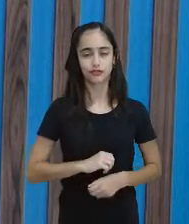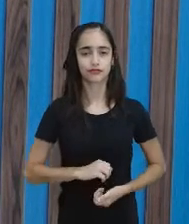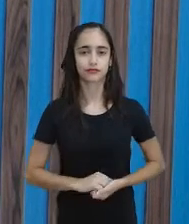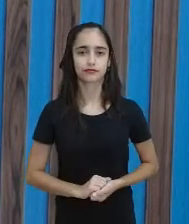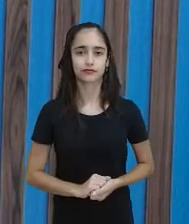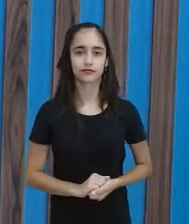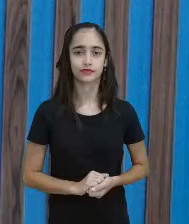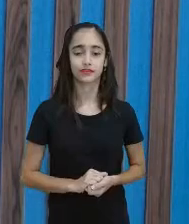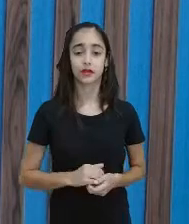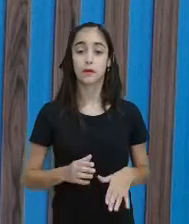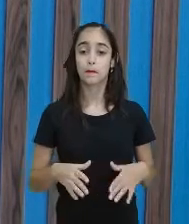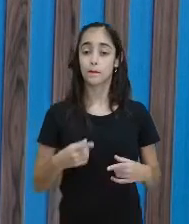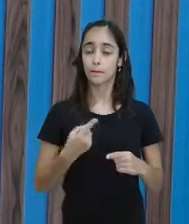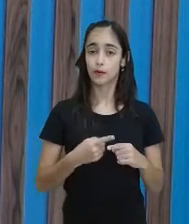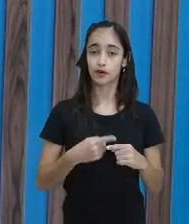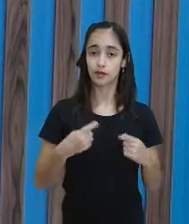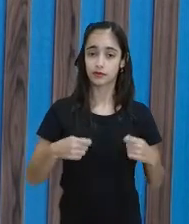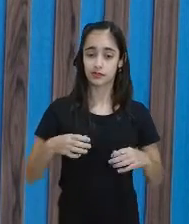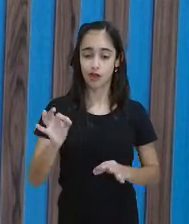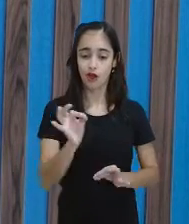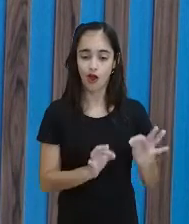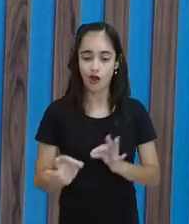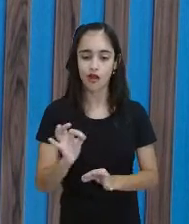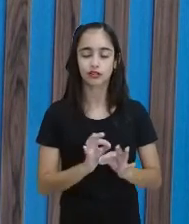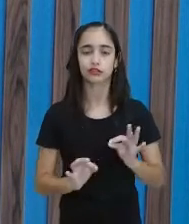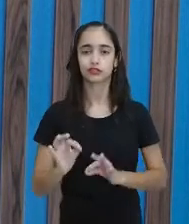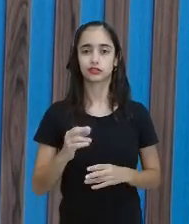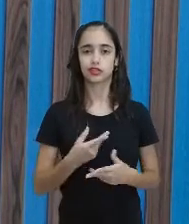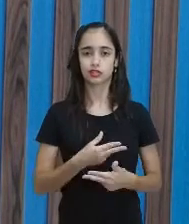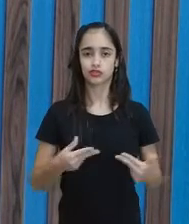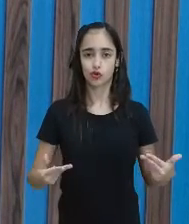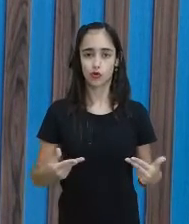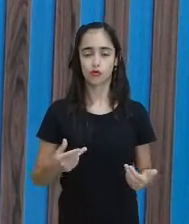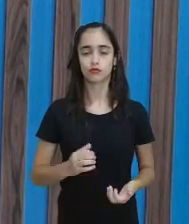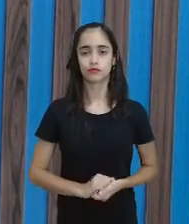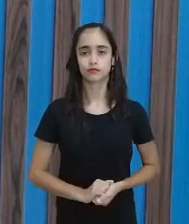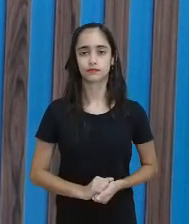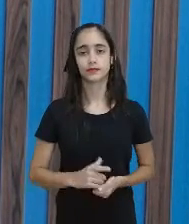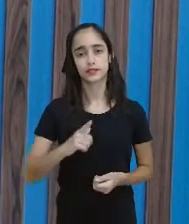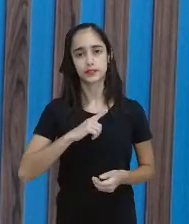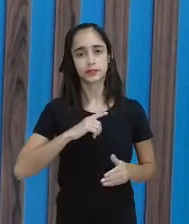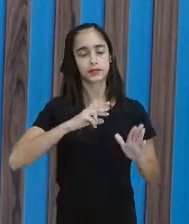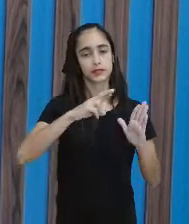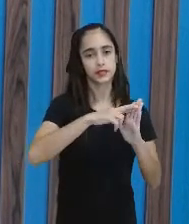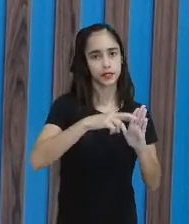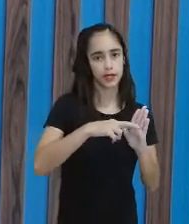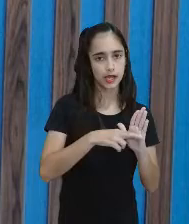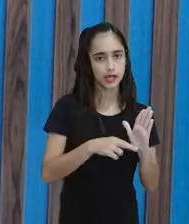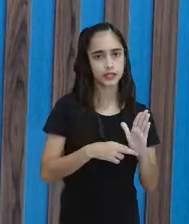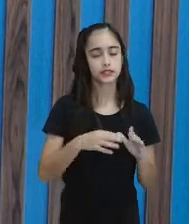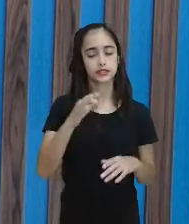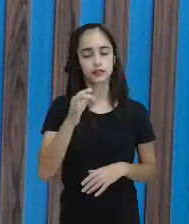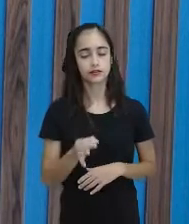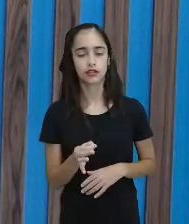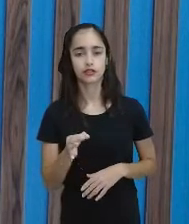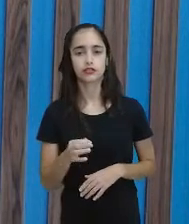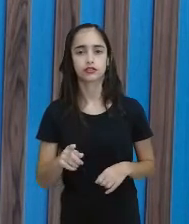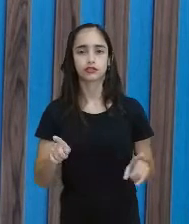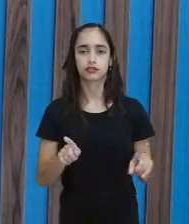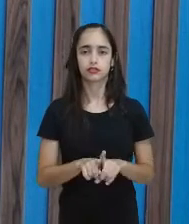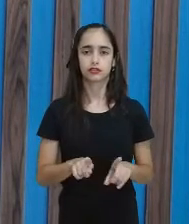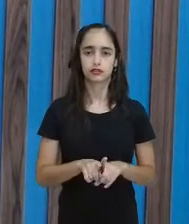institucionalizem, quase não sai, remixei a frase, para que essas regras sejam estabelecidas e, além disso,